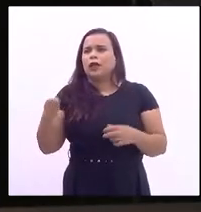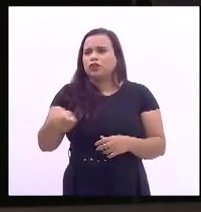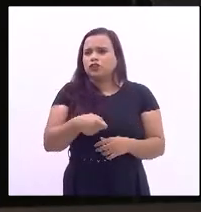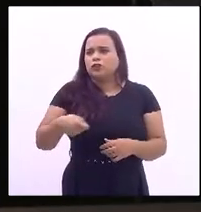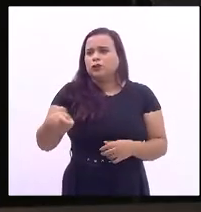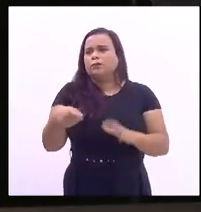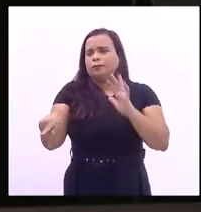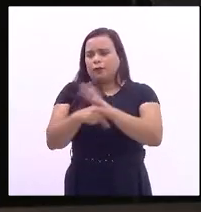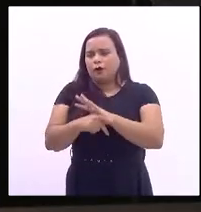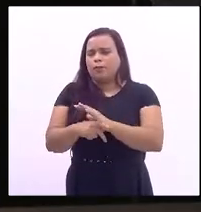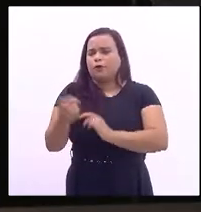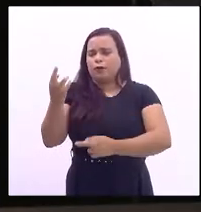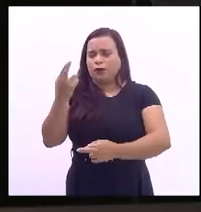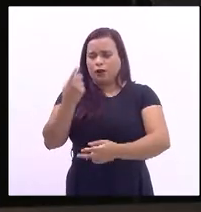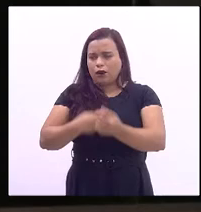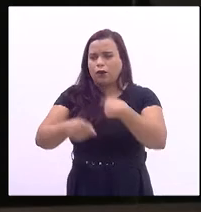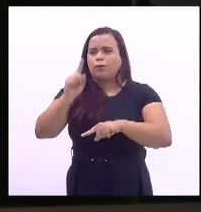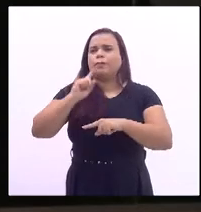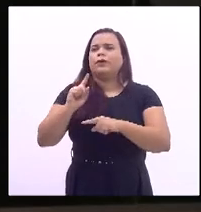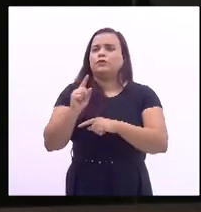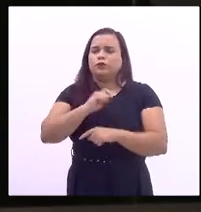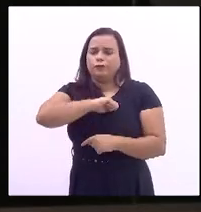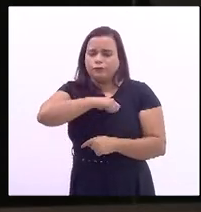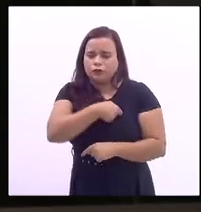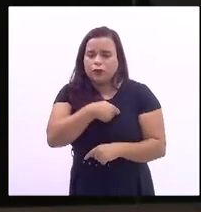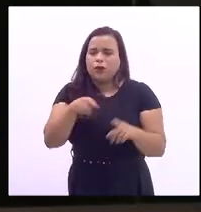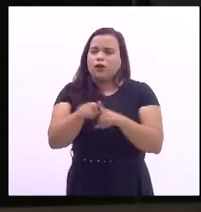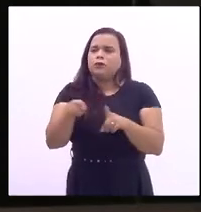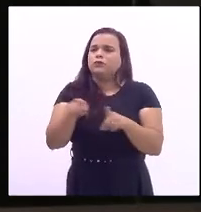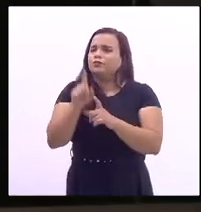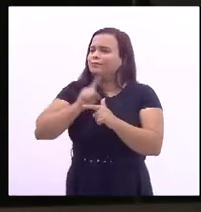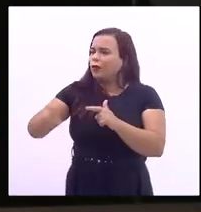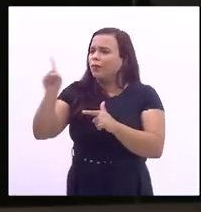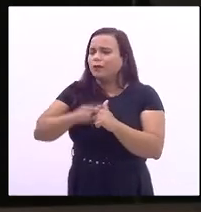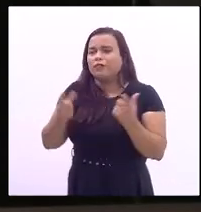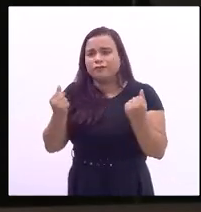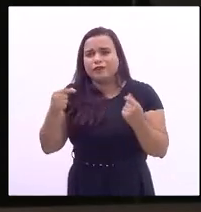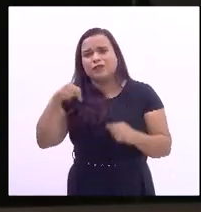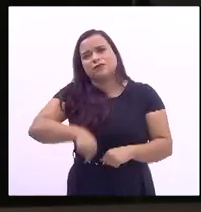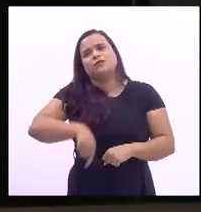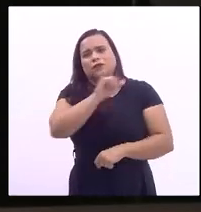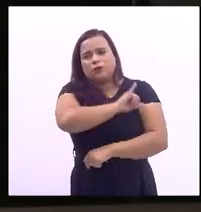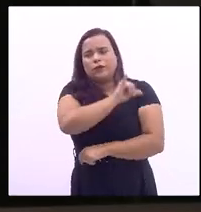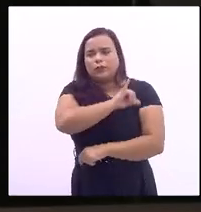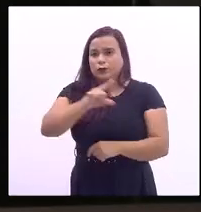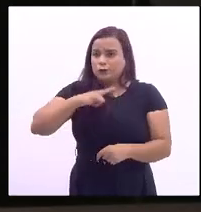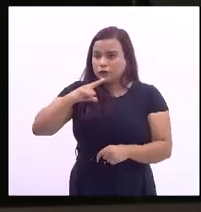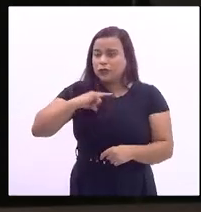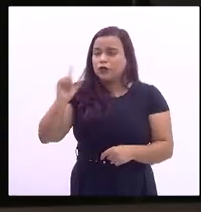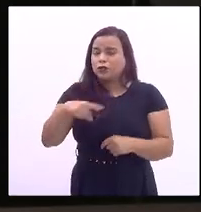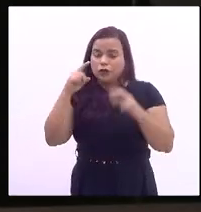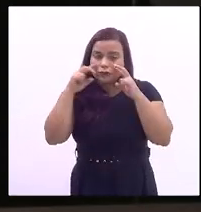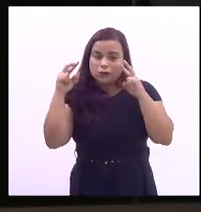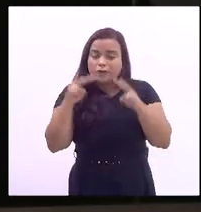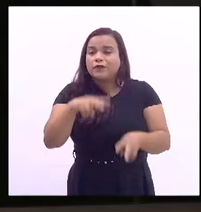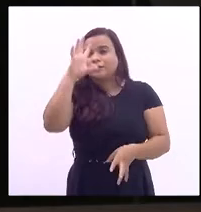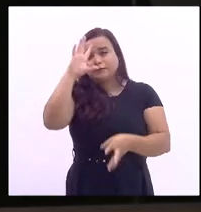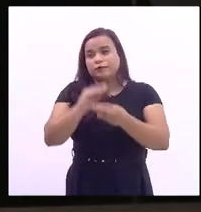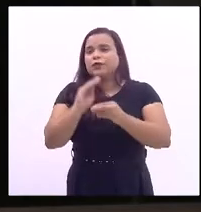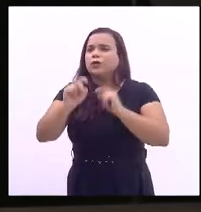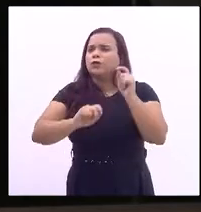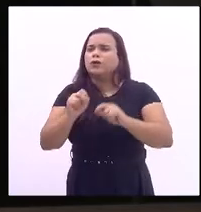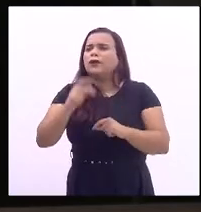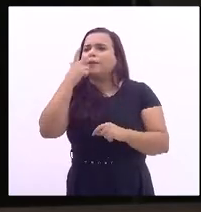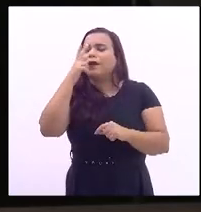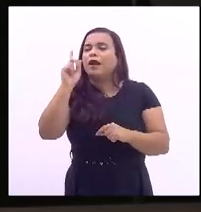de recuperação fiscal da calamidade financeira e que o estado se encontra né o que nós estamos vendo